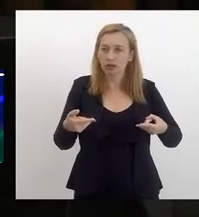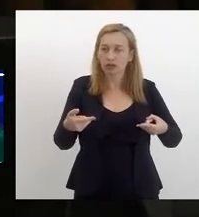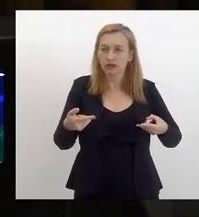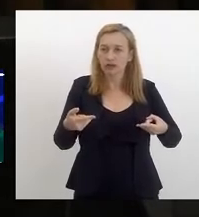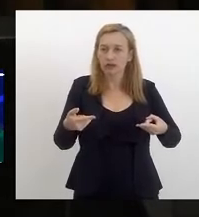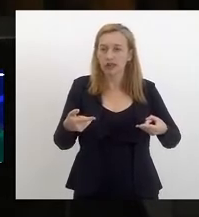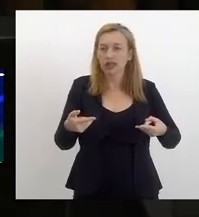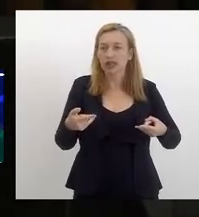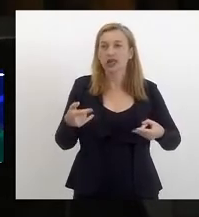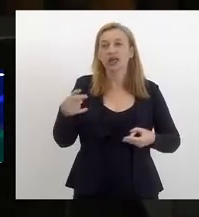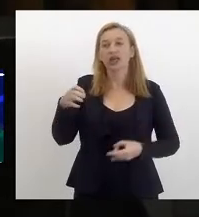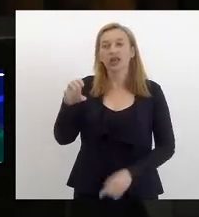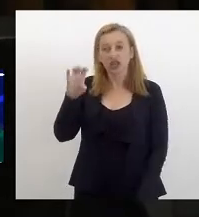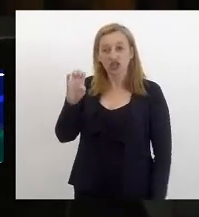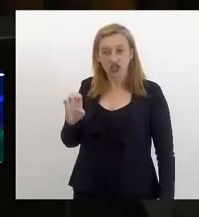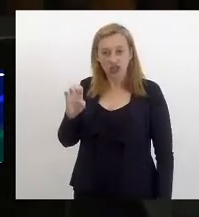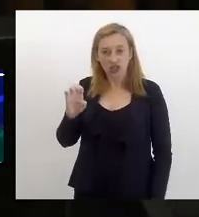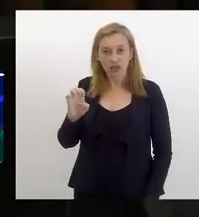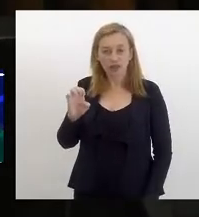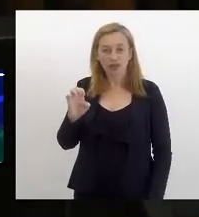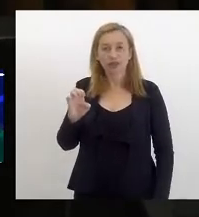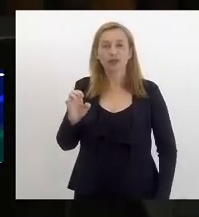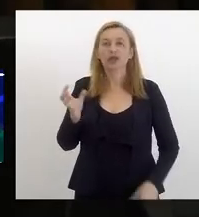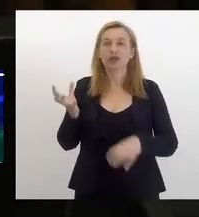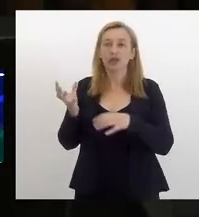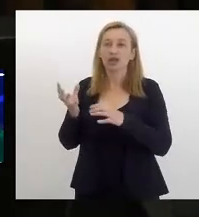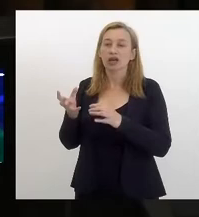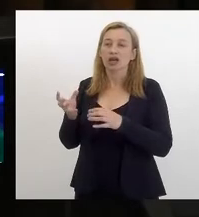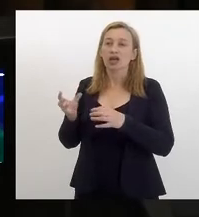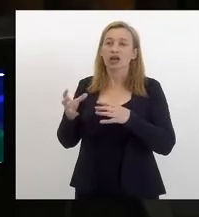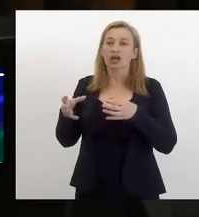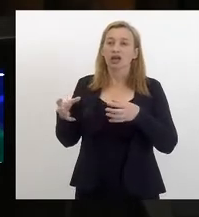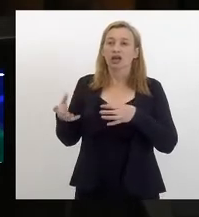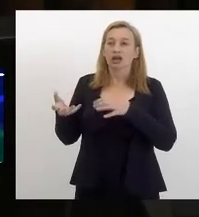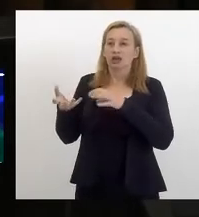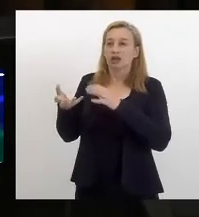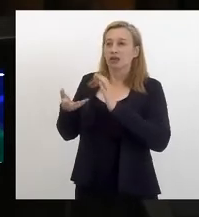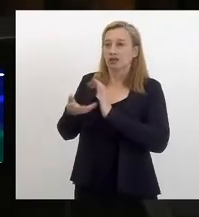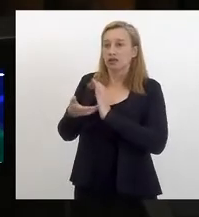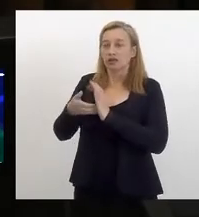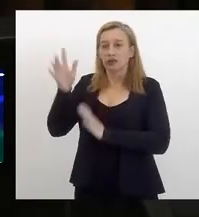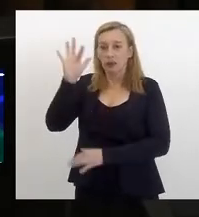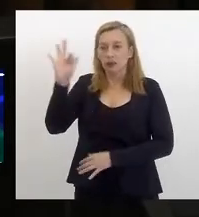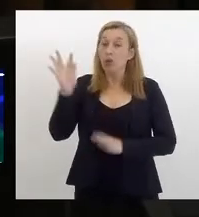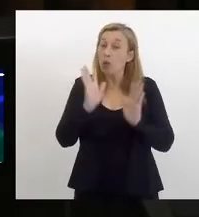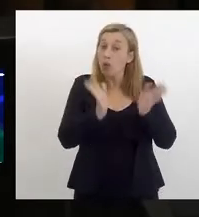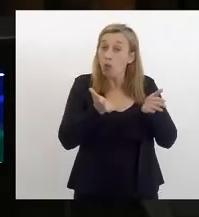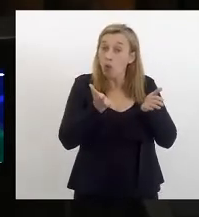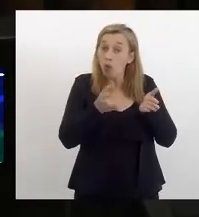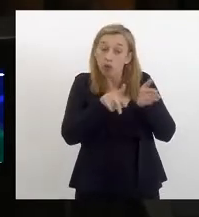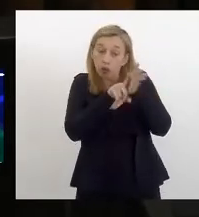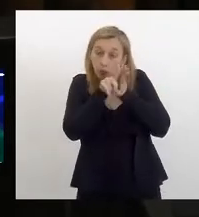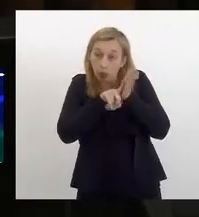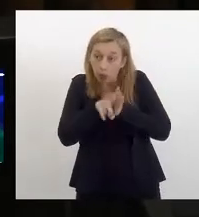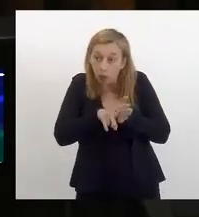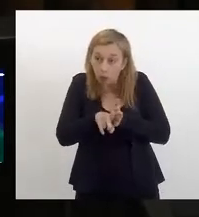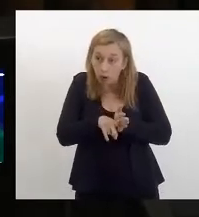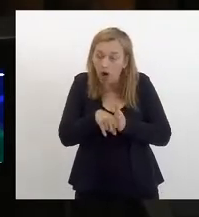esquerda da câmara federal ah e hoje fomos Verificar